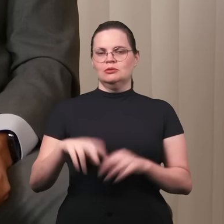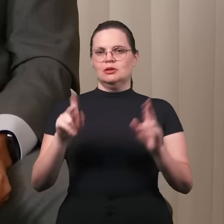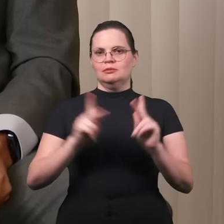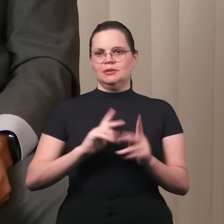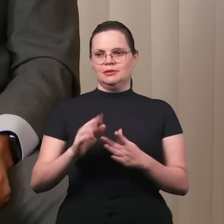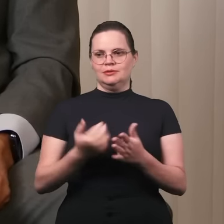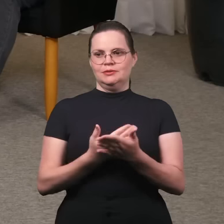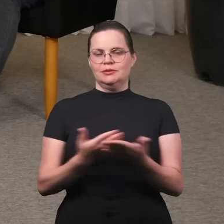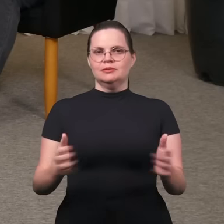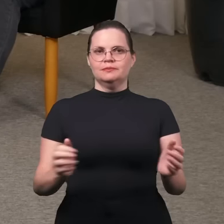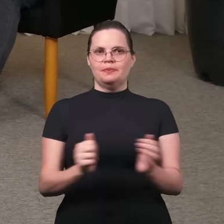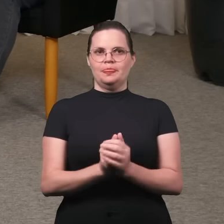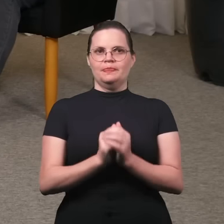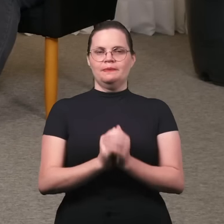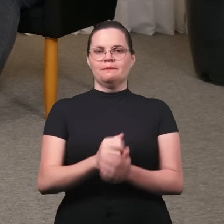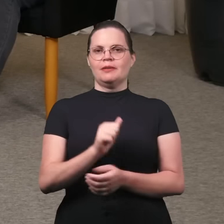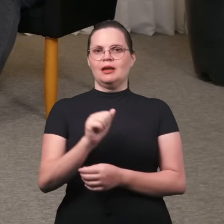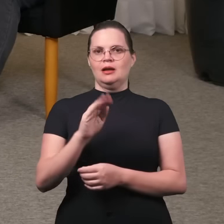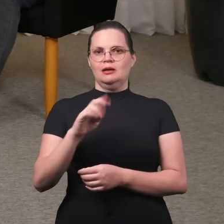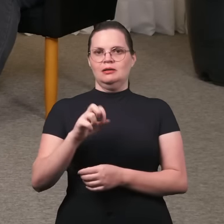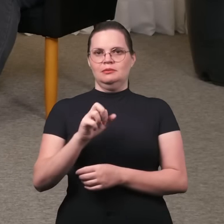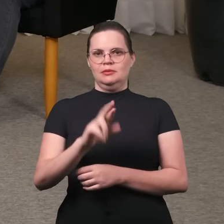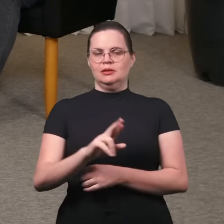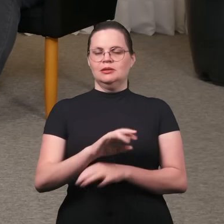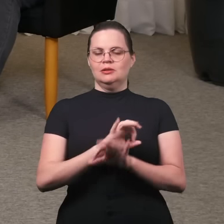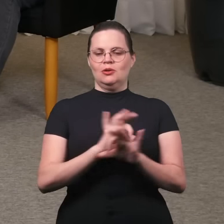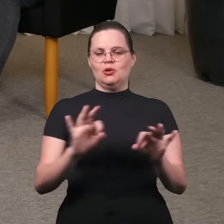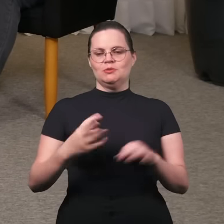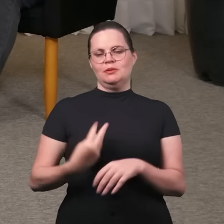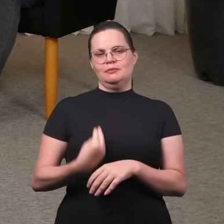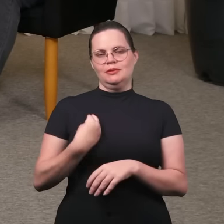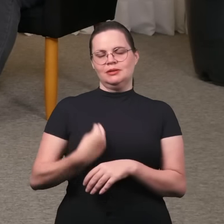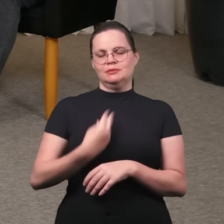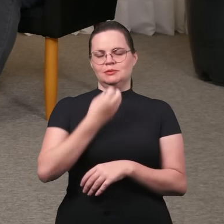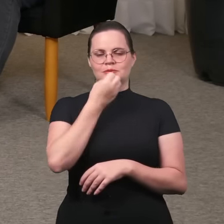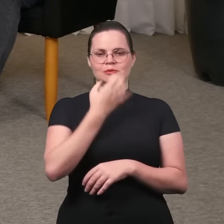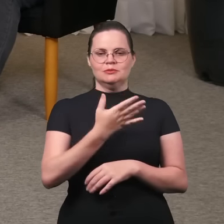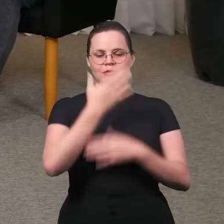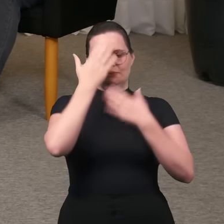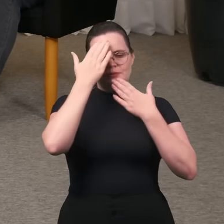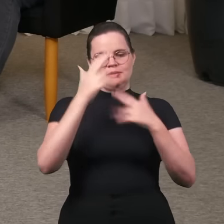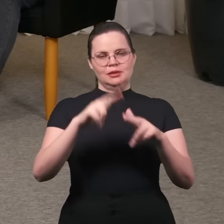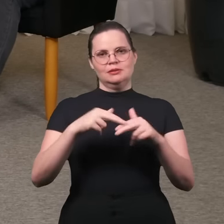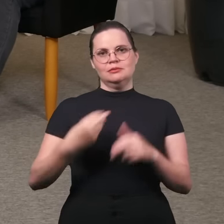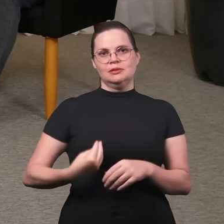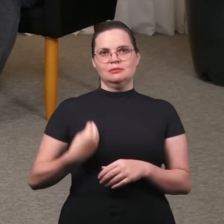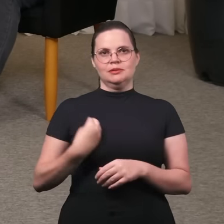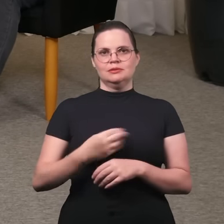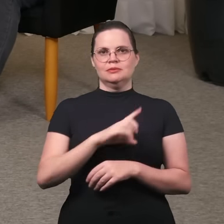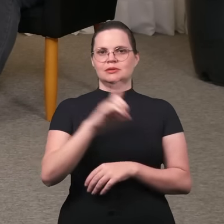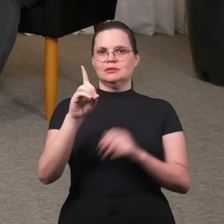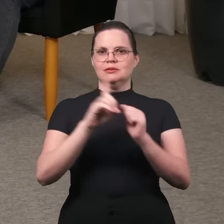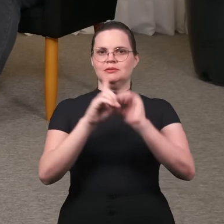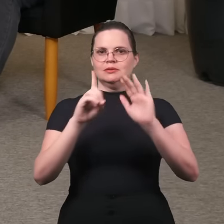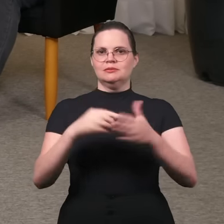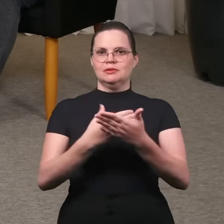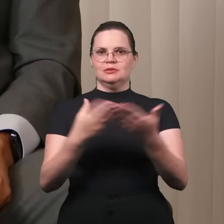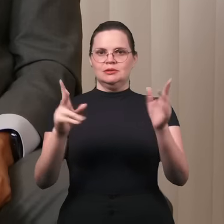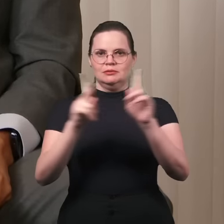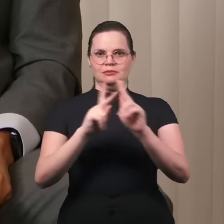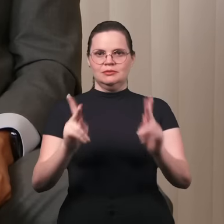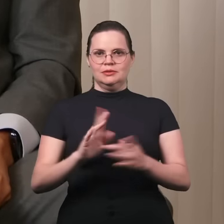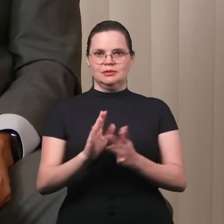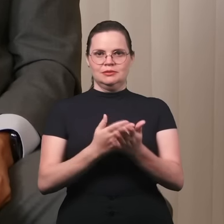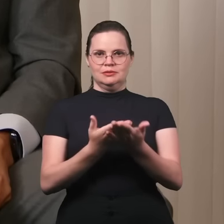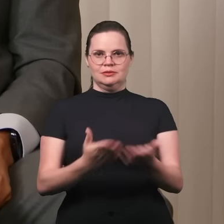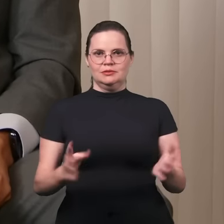pastor Márcio. Abner, muito bom ter a sua participação. Muito obrigado pela sua participação. Que Deus abençoe, a paz do Senhor. Amém.